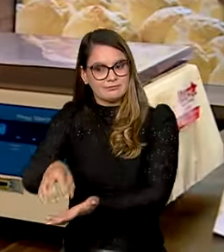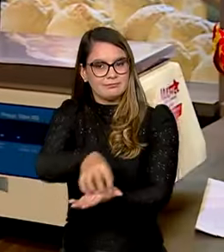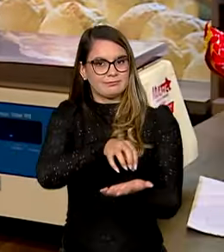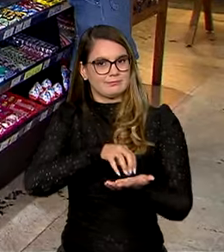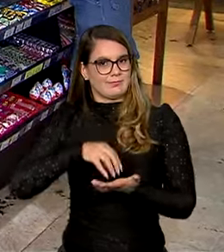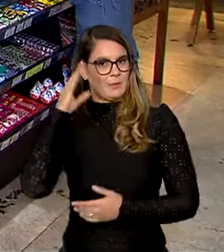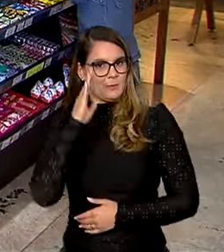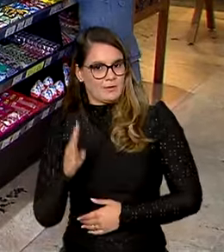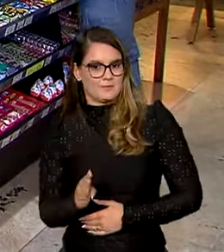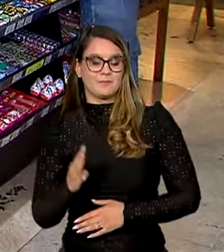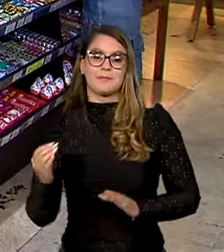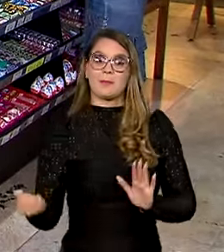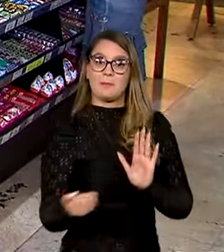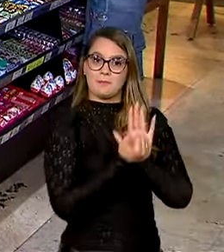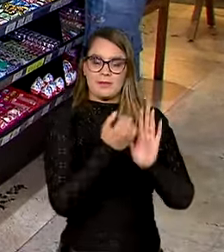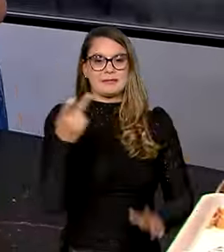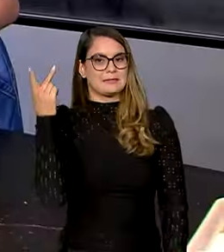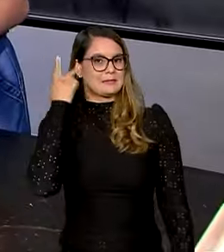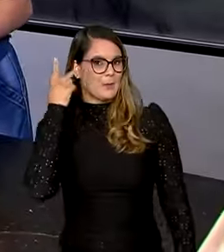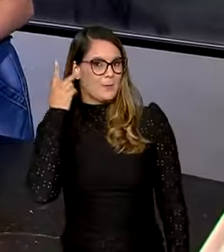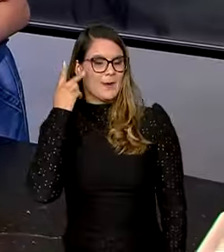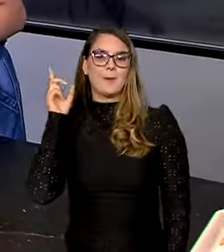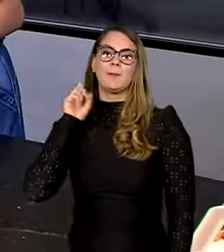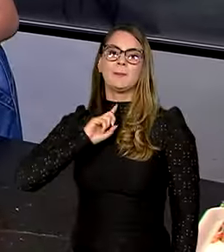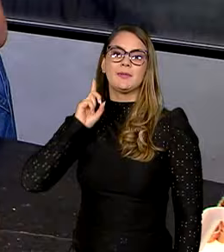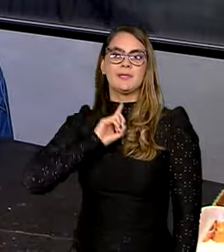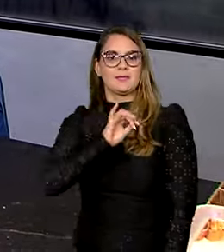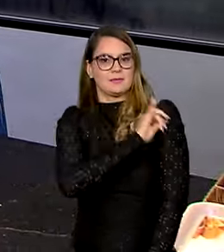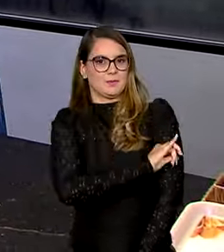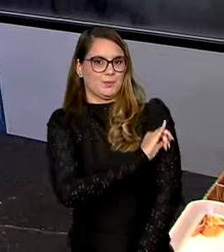Federação com destaque para São Paulo Minas Gerais e Rio de Janeiro